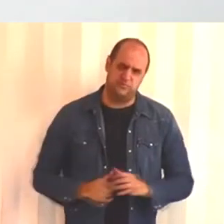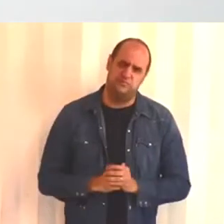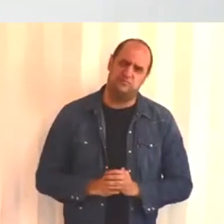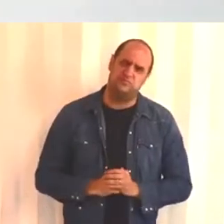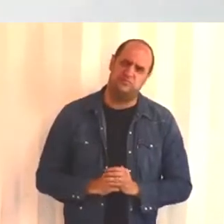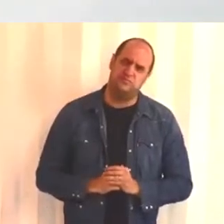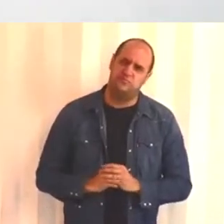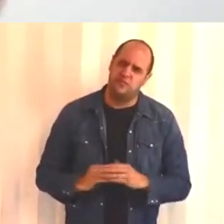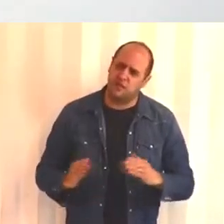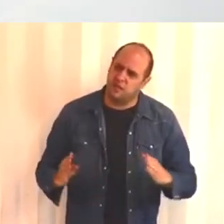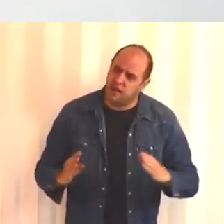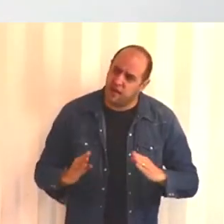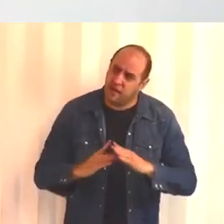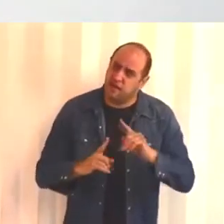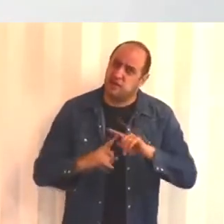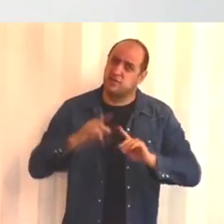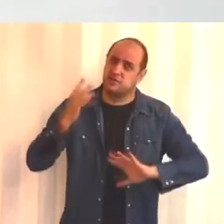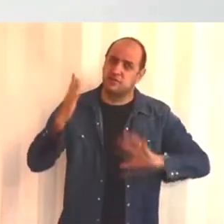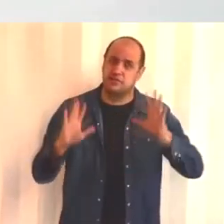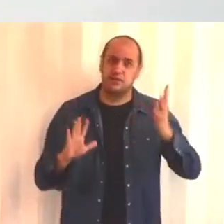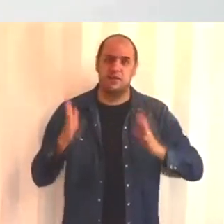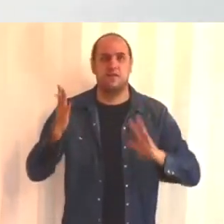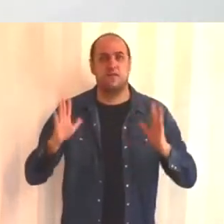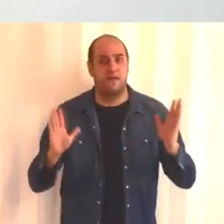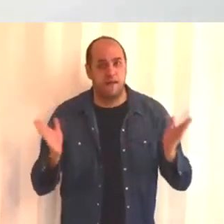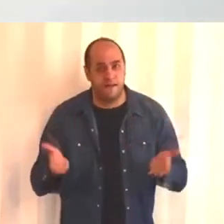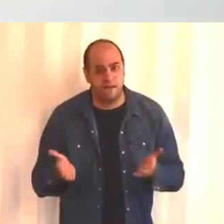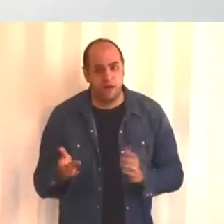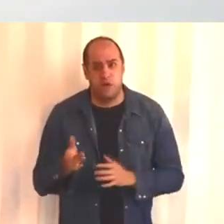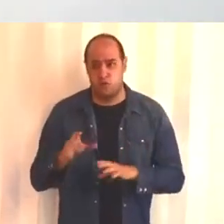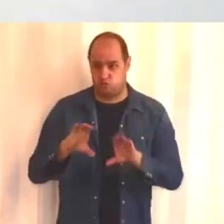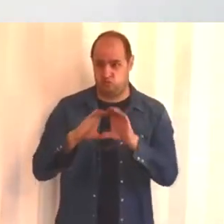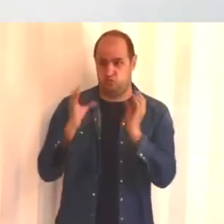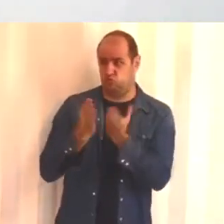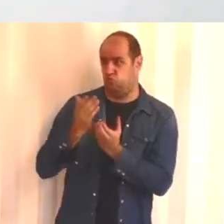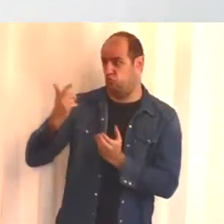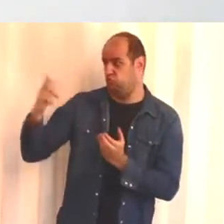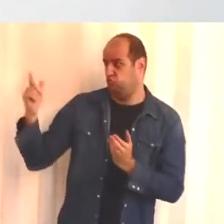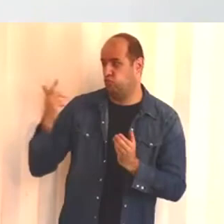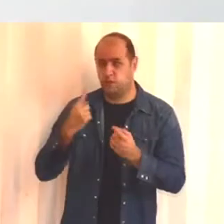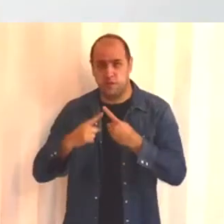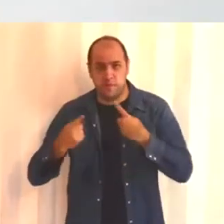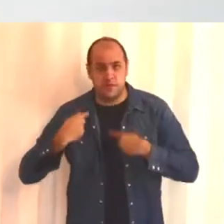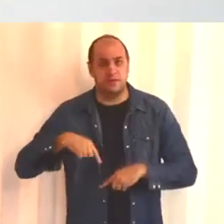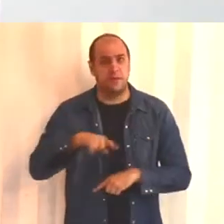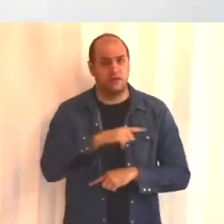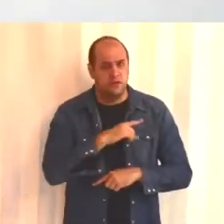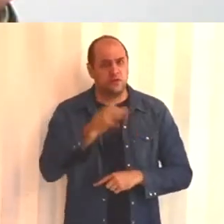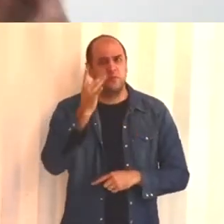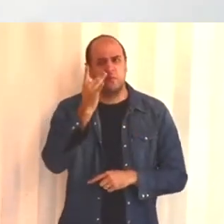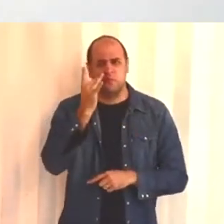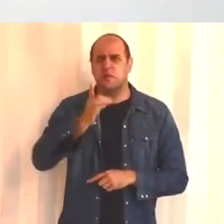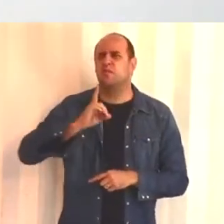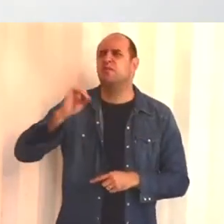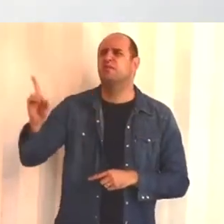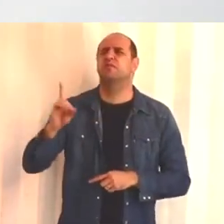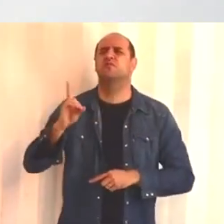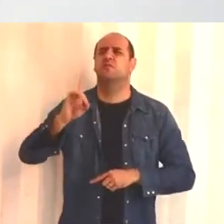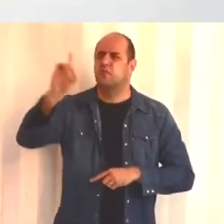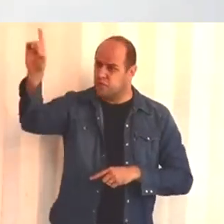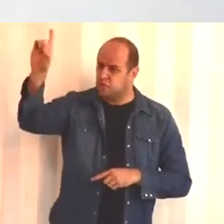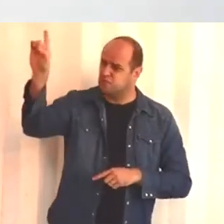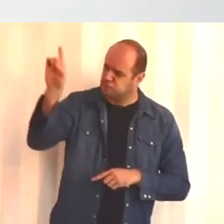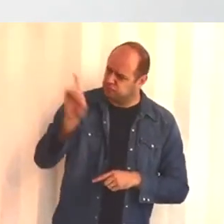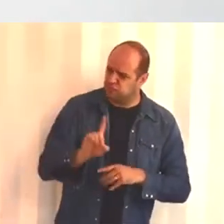igreja celebra uma festa como esta, apesar do coral não estar aqui, mas nós estamos na presença de Deus. A pandemia não impede Deus de